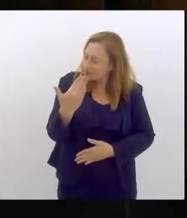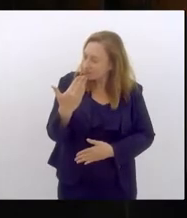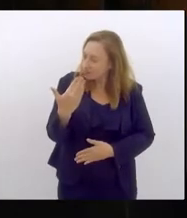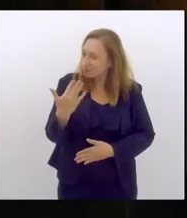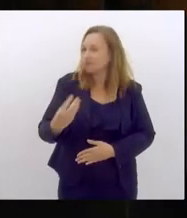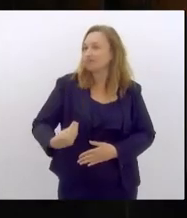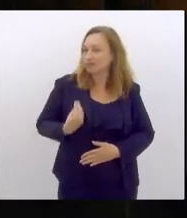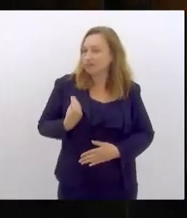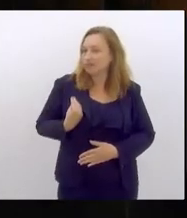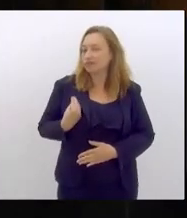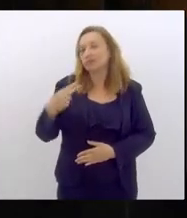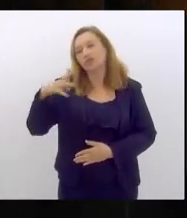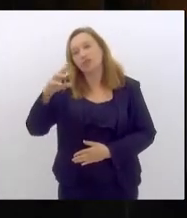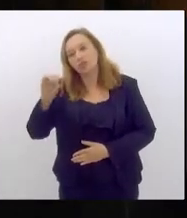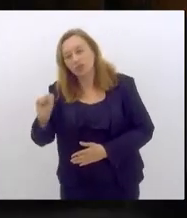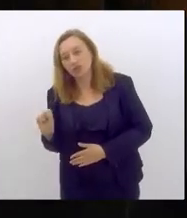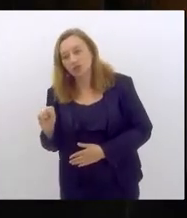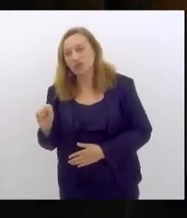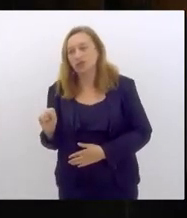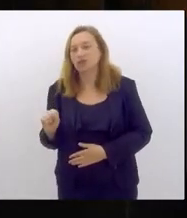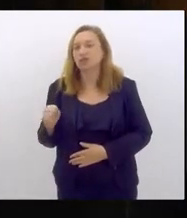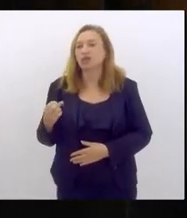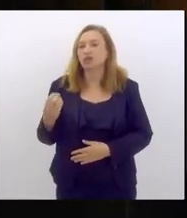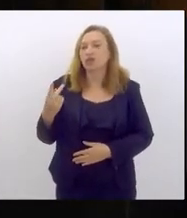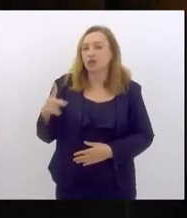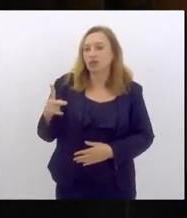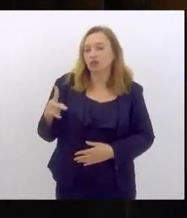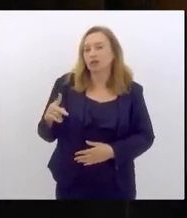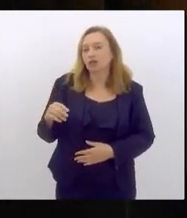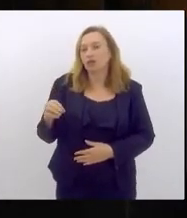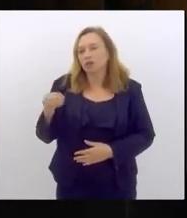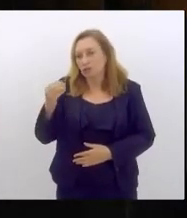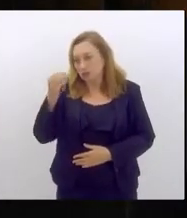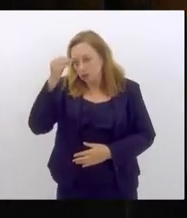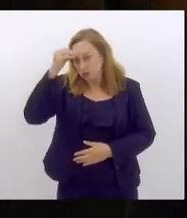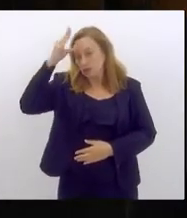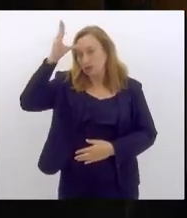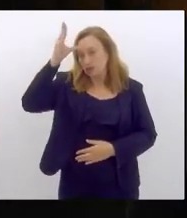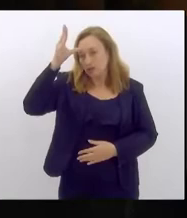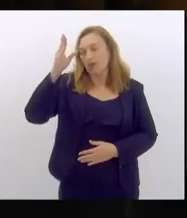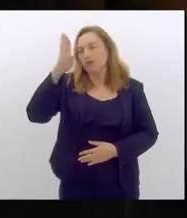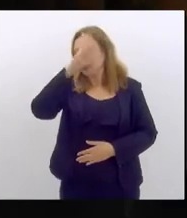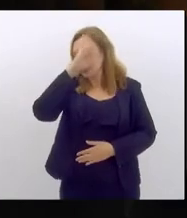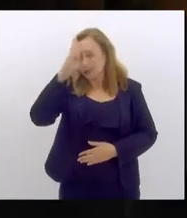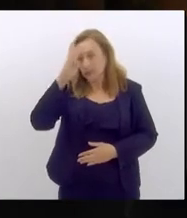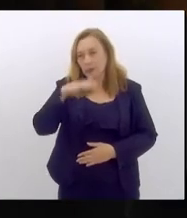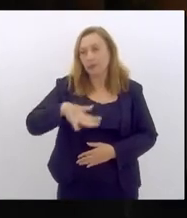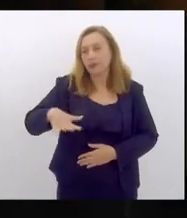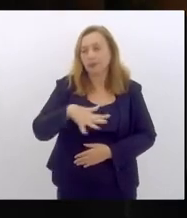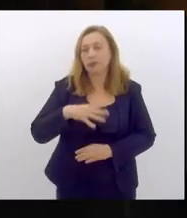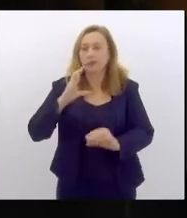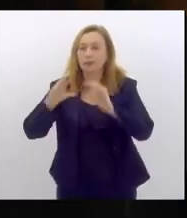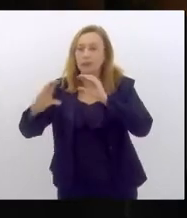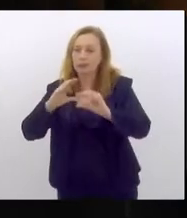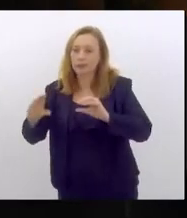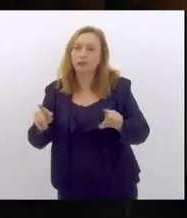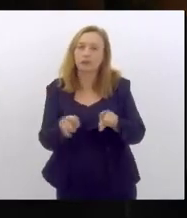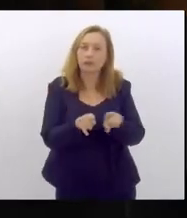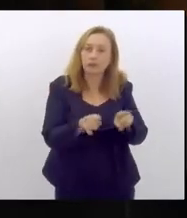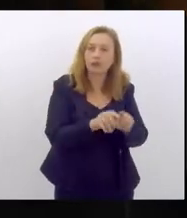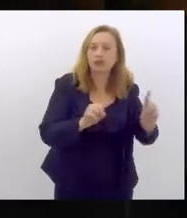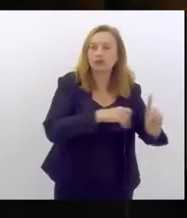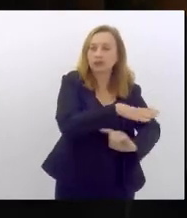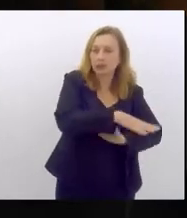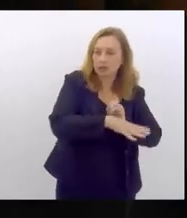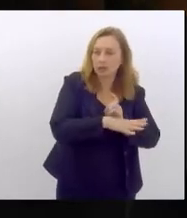a vida de Muniz Sodré, a sua produção intelectual e acadêmica, não só no campo da comunicação, mas no campo da